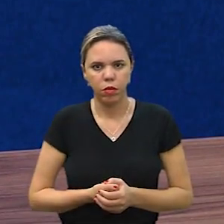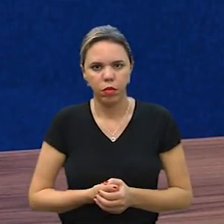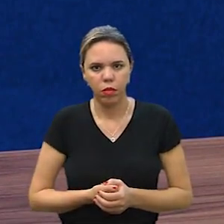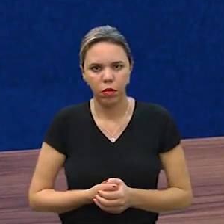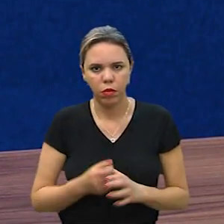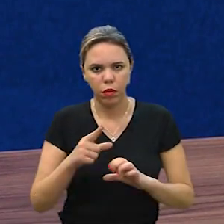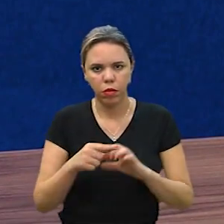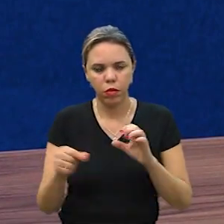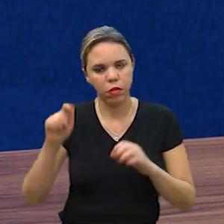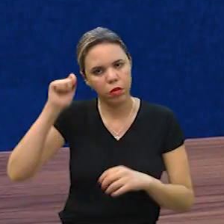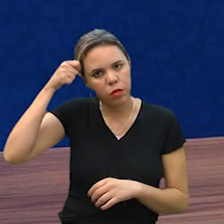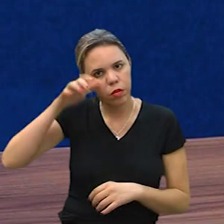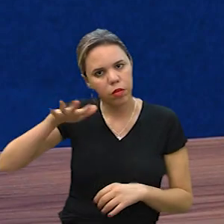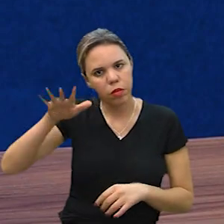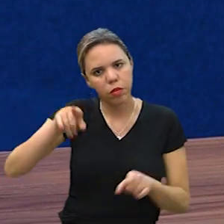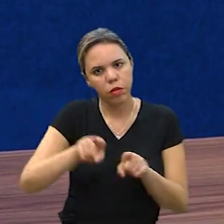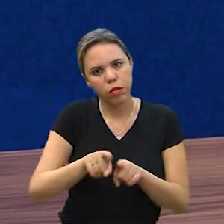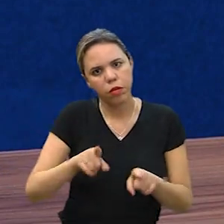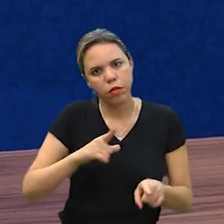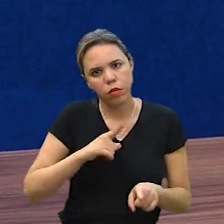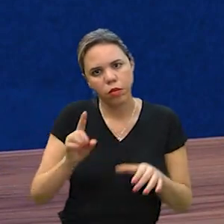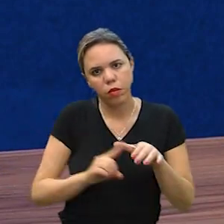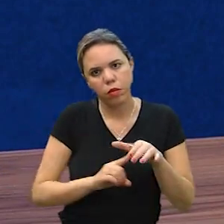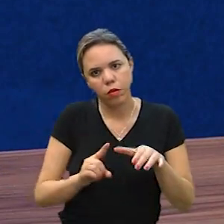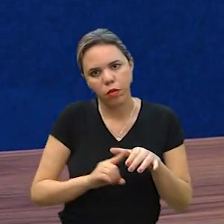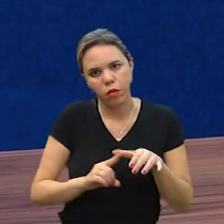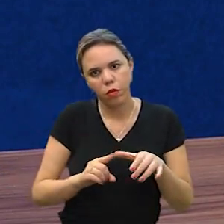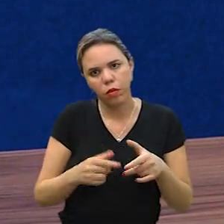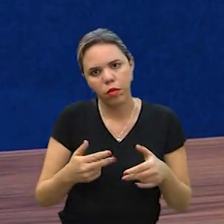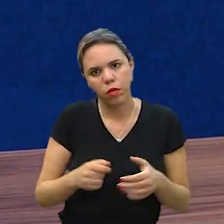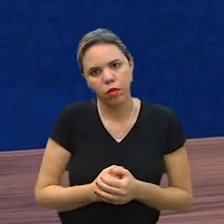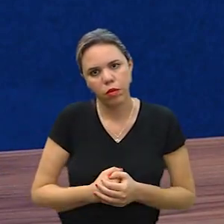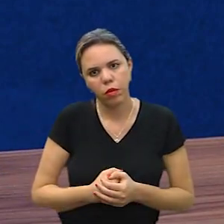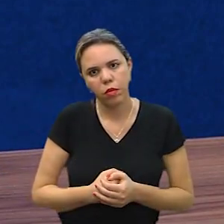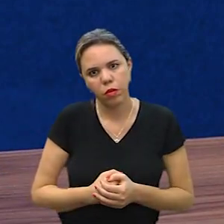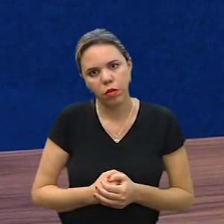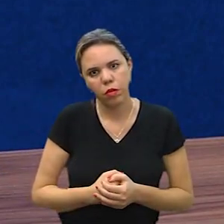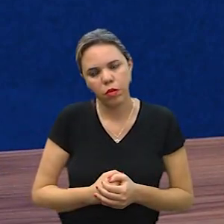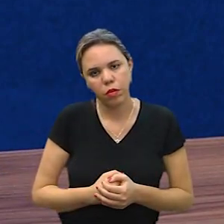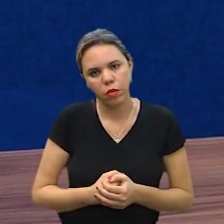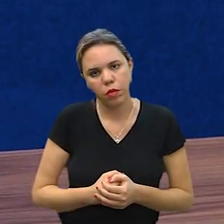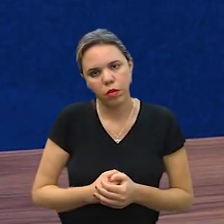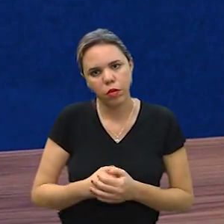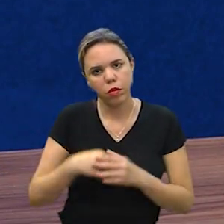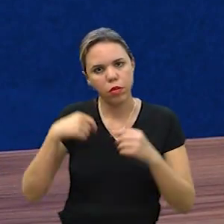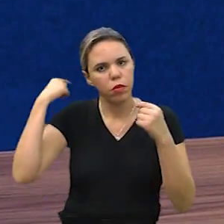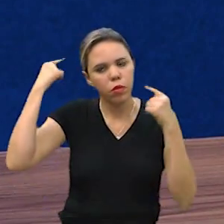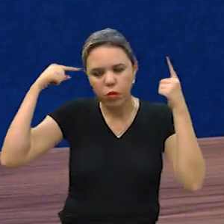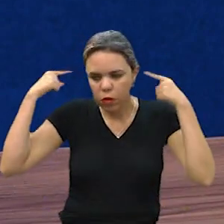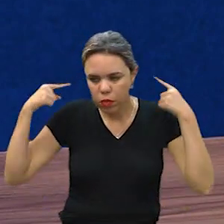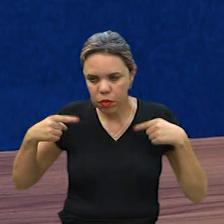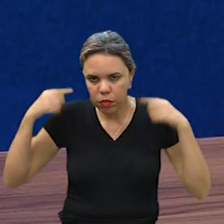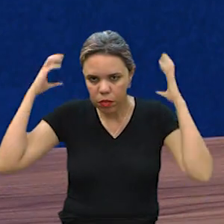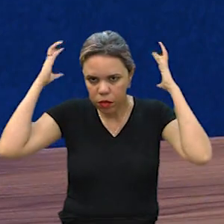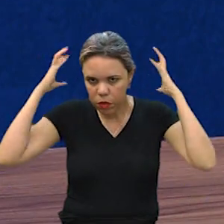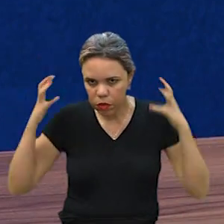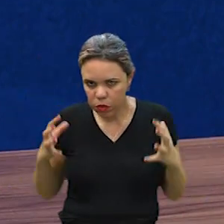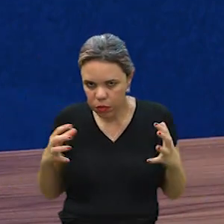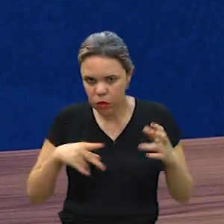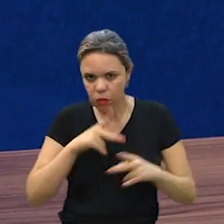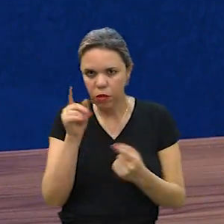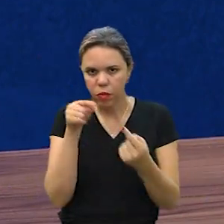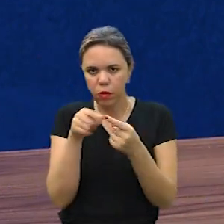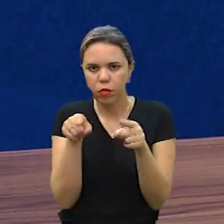são empreendedores afro, mas também tem o cliente, nesse caso, para os cabelos cacheados,